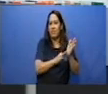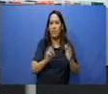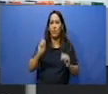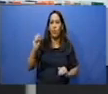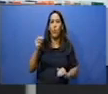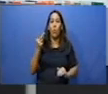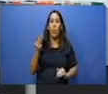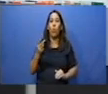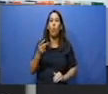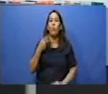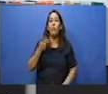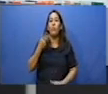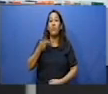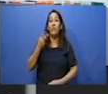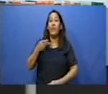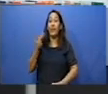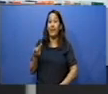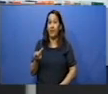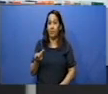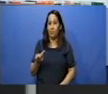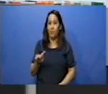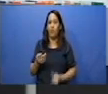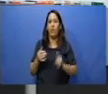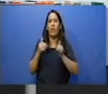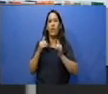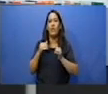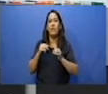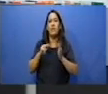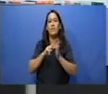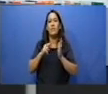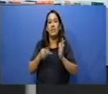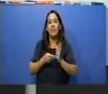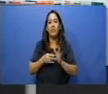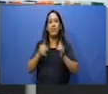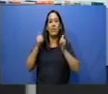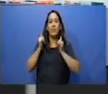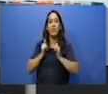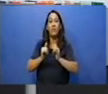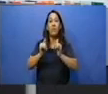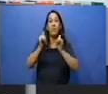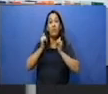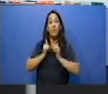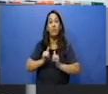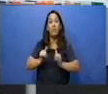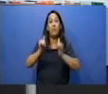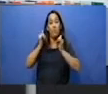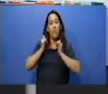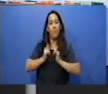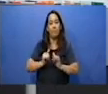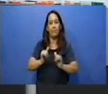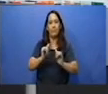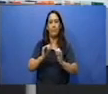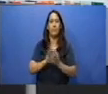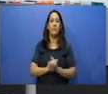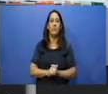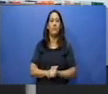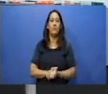O texto é chamado de notícia, essa informação que dá no texto, tá?